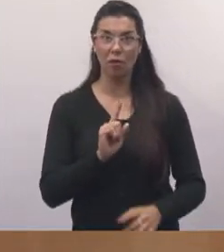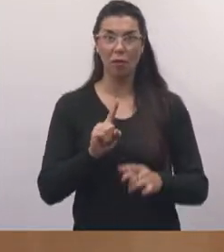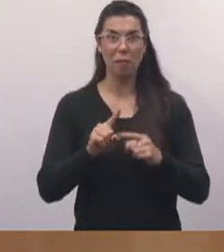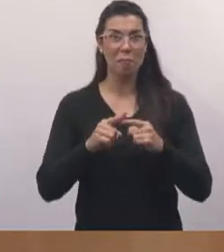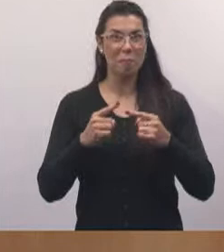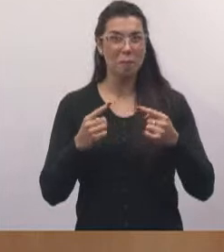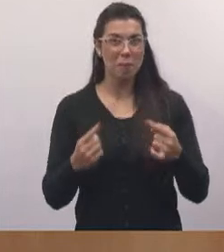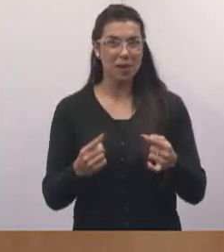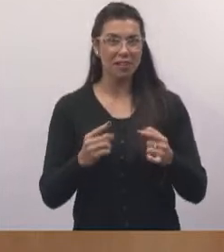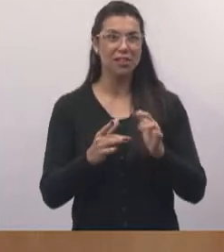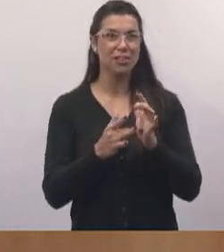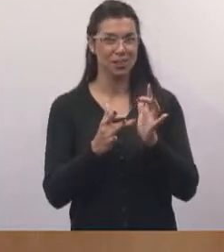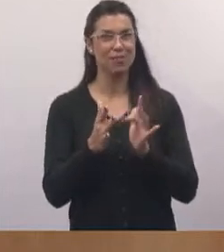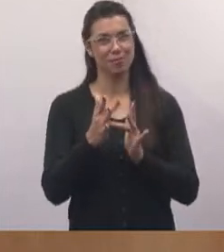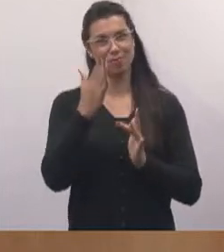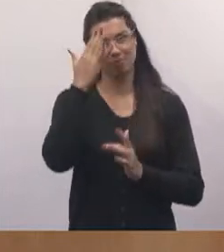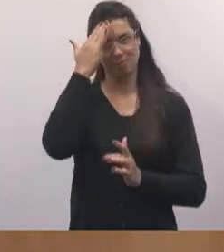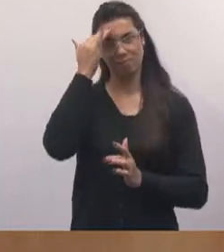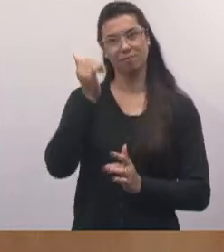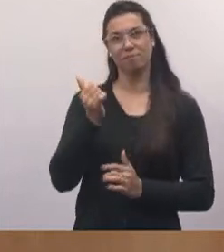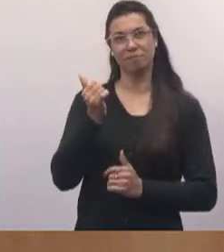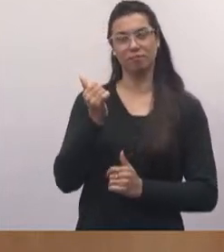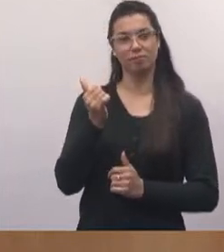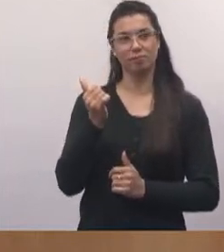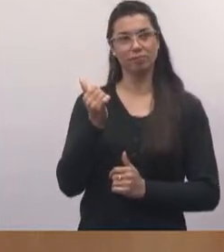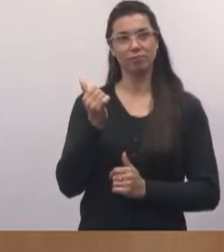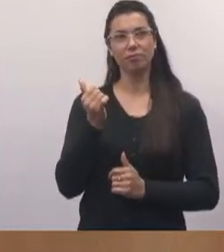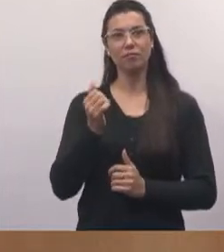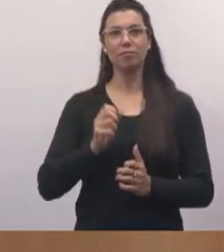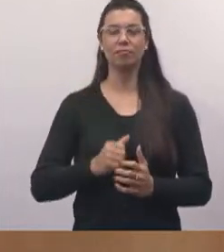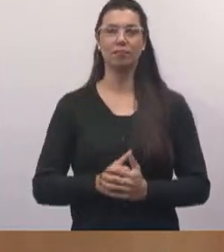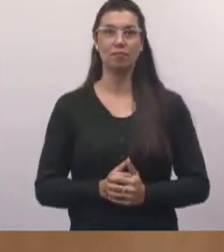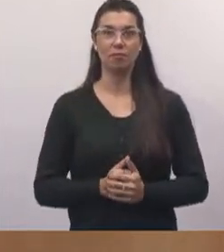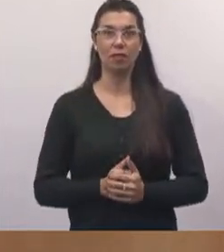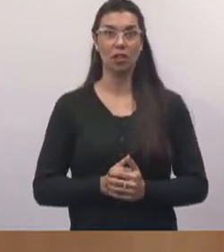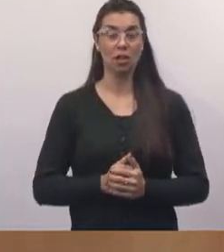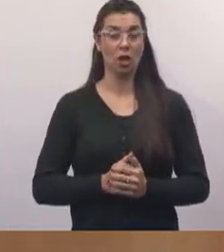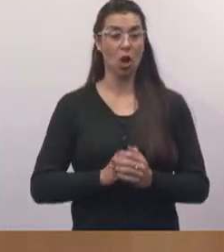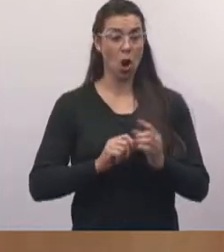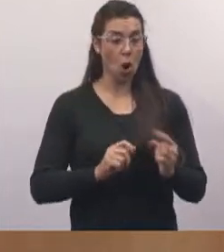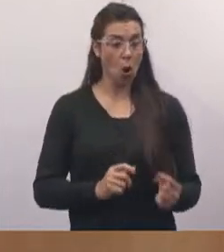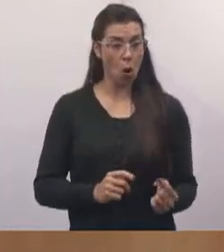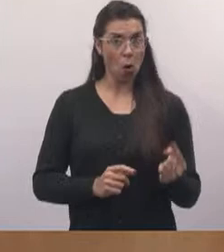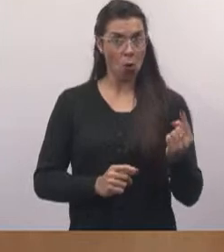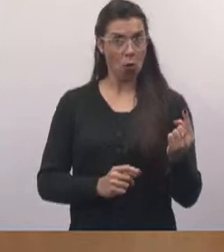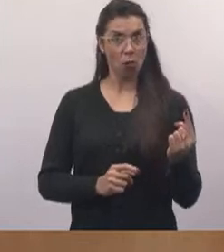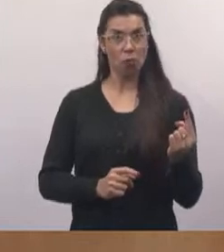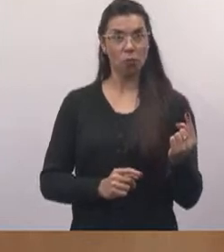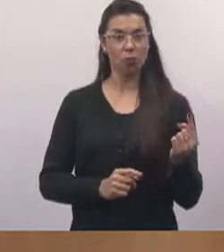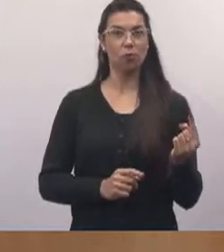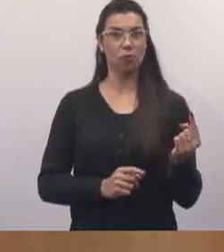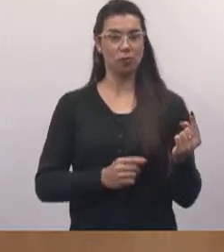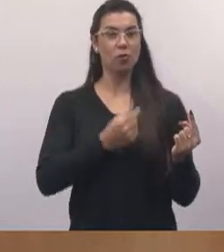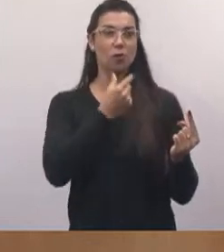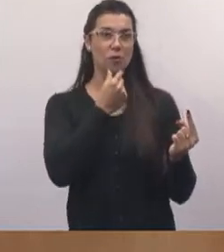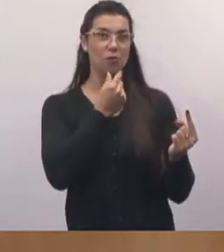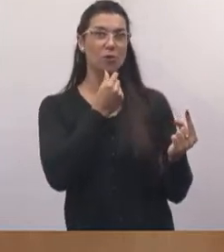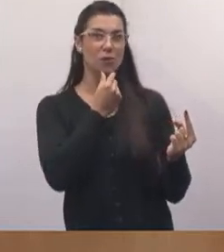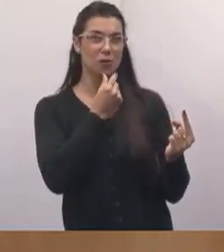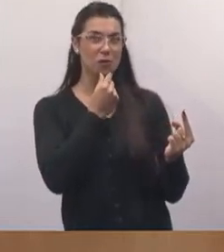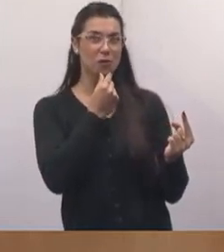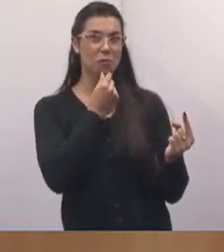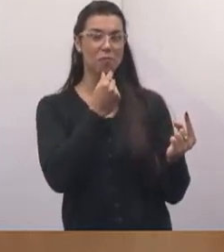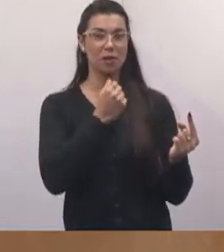quem Jesus estava falando. Um deles, aquele a quem